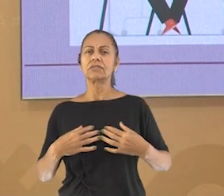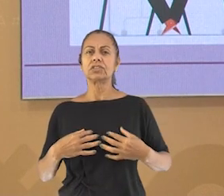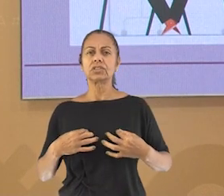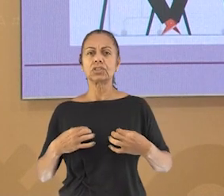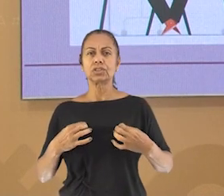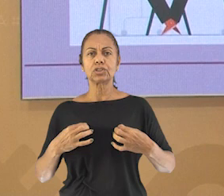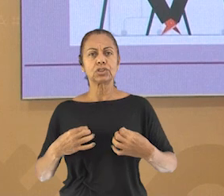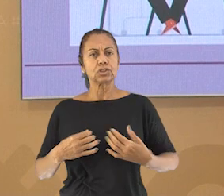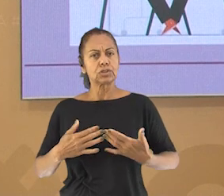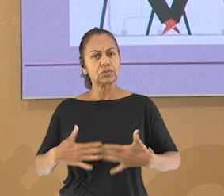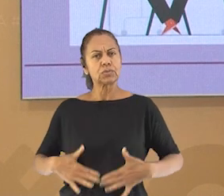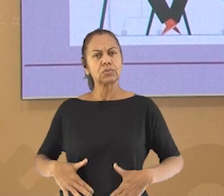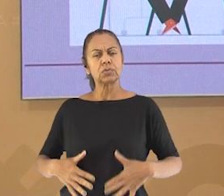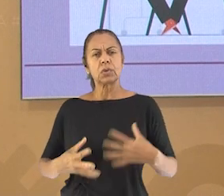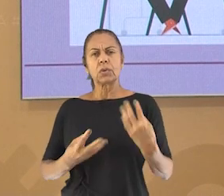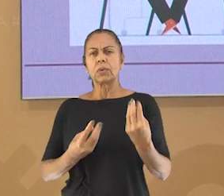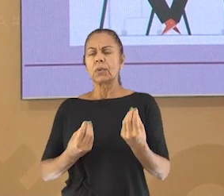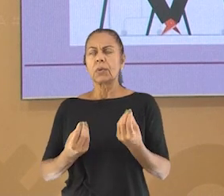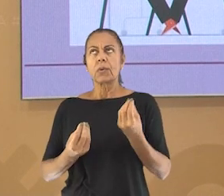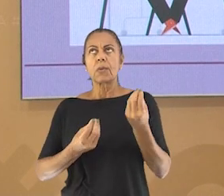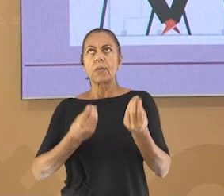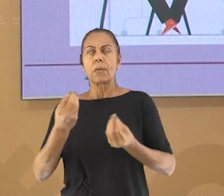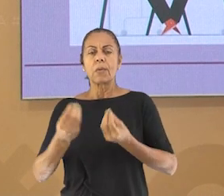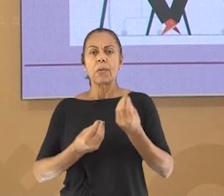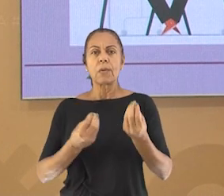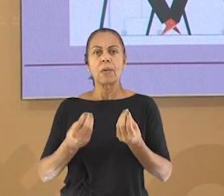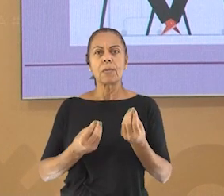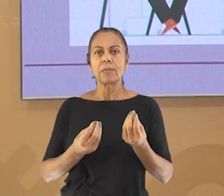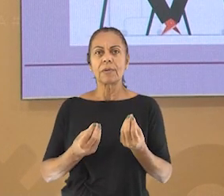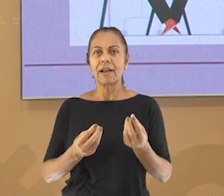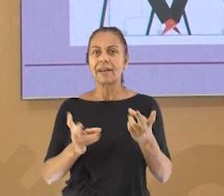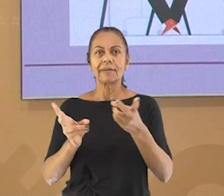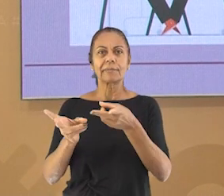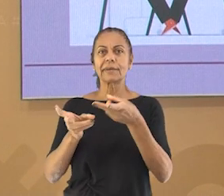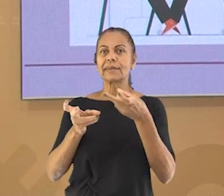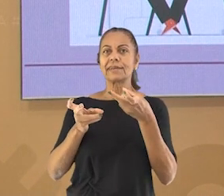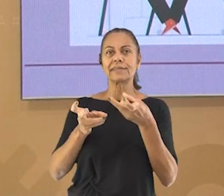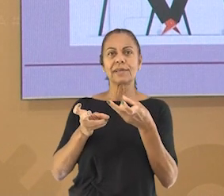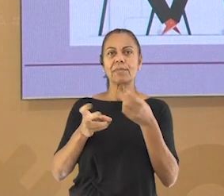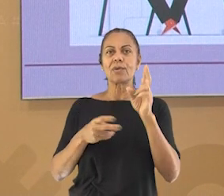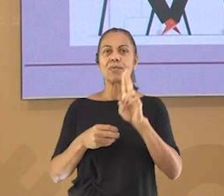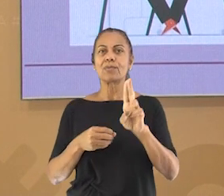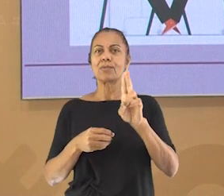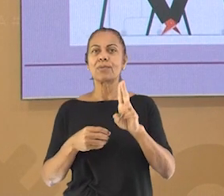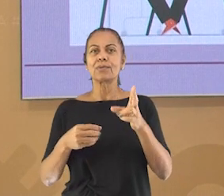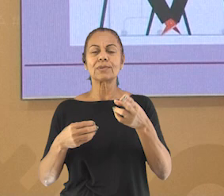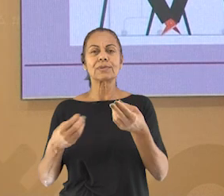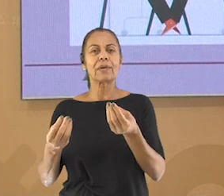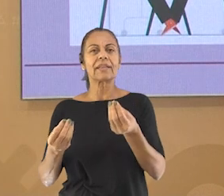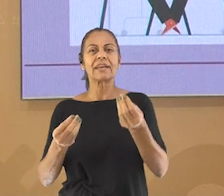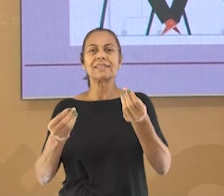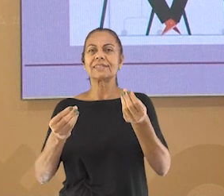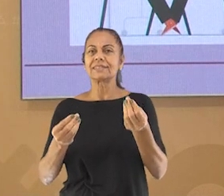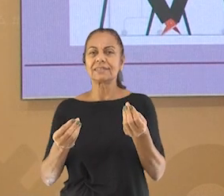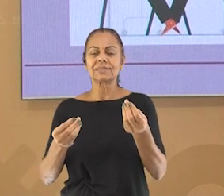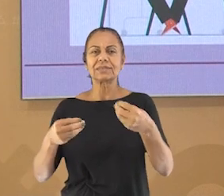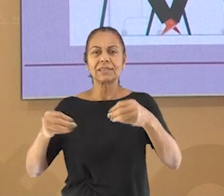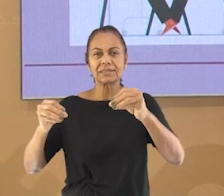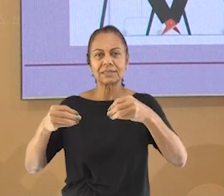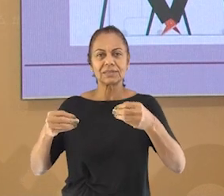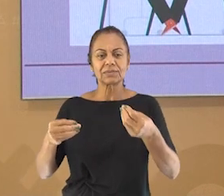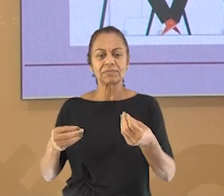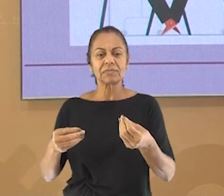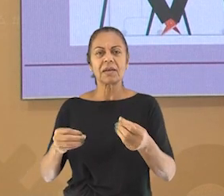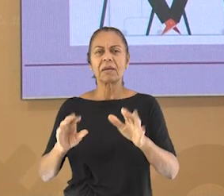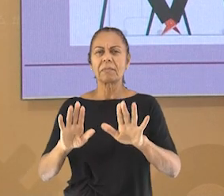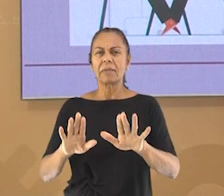cortar o tecido para o quarto vestido, ela percebeu que não havia notado o quanto de tecido ela havia gastado para fazer o